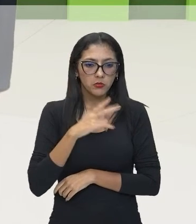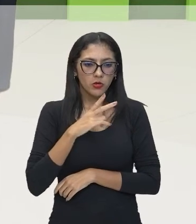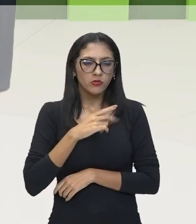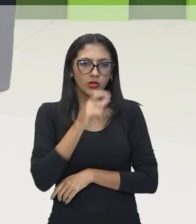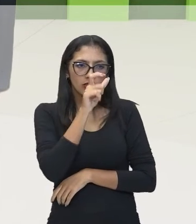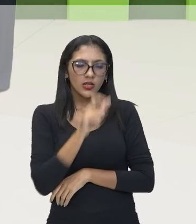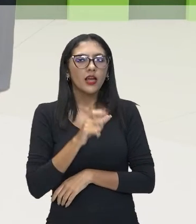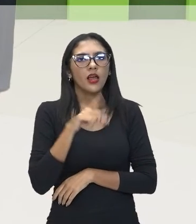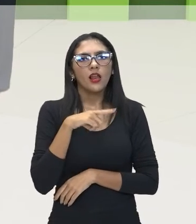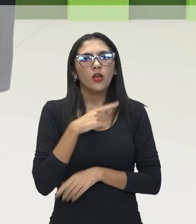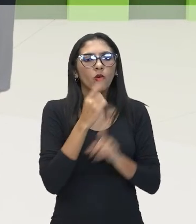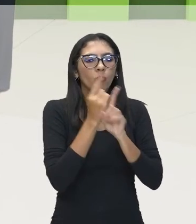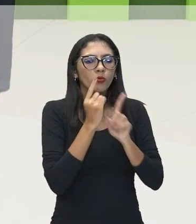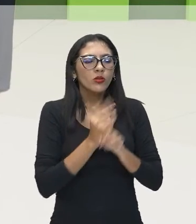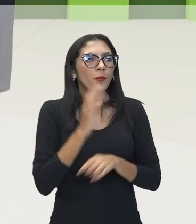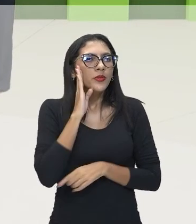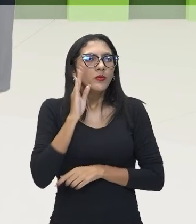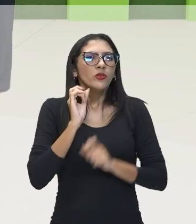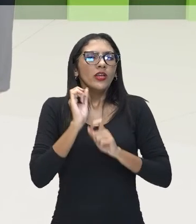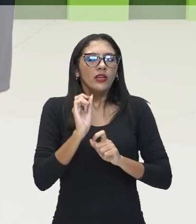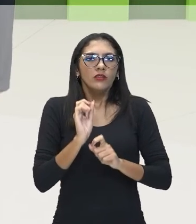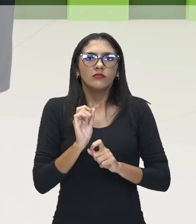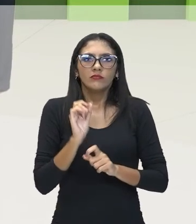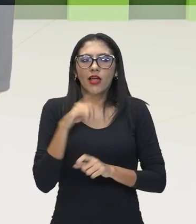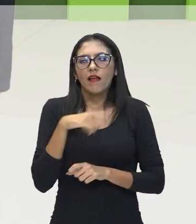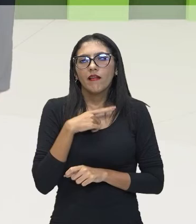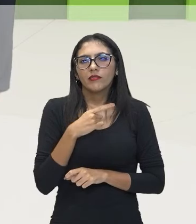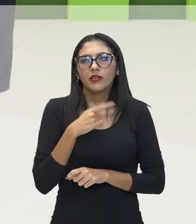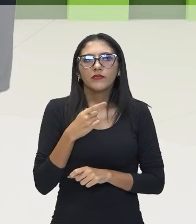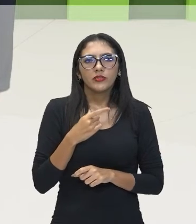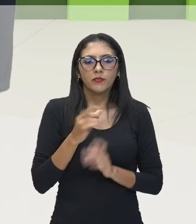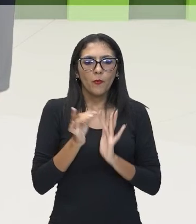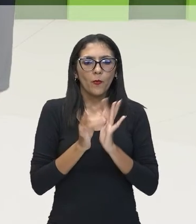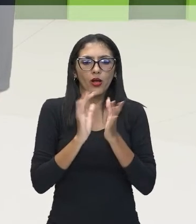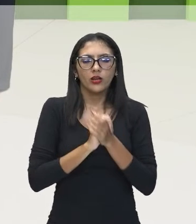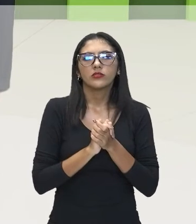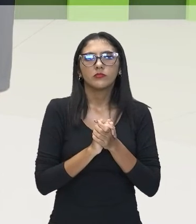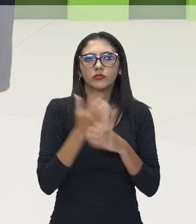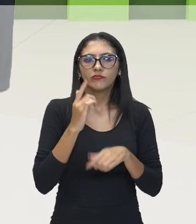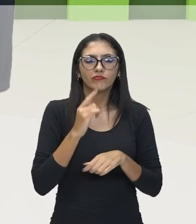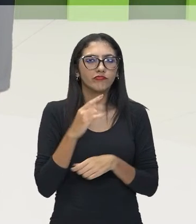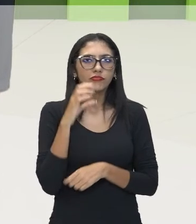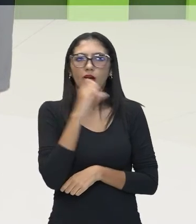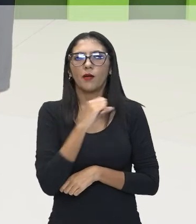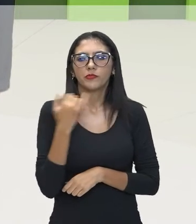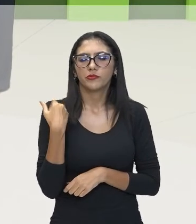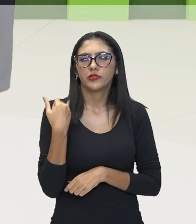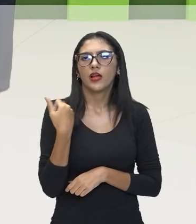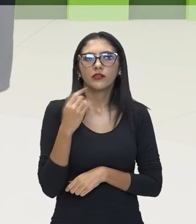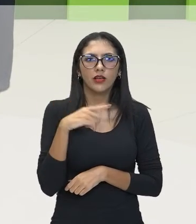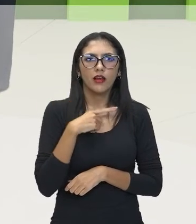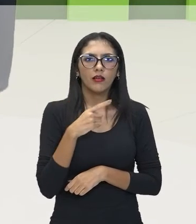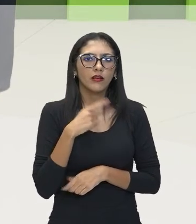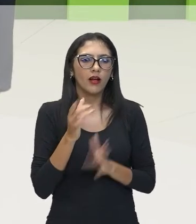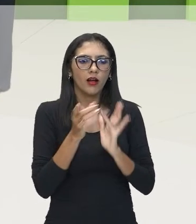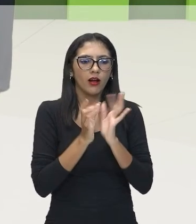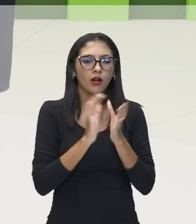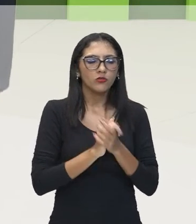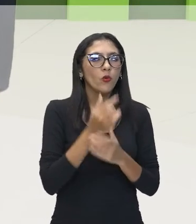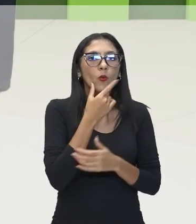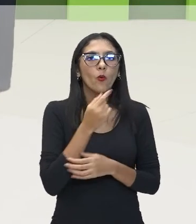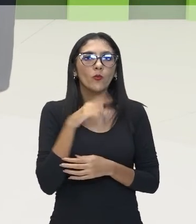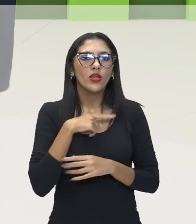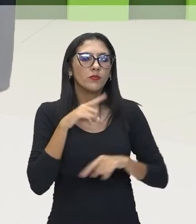descoberto, principalmente porque ela acabou se casando muito cedo, né, com um fabricante de armas e munição. E tudo que ela